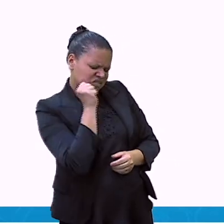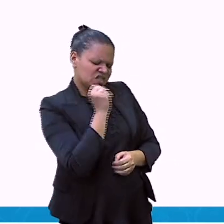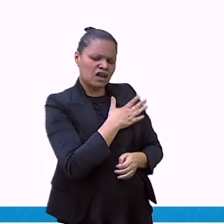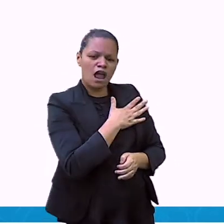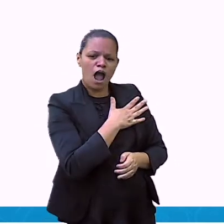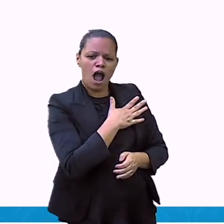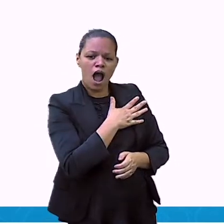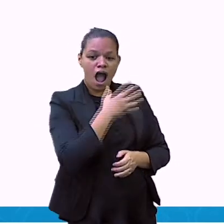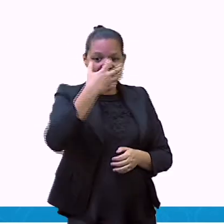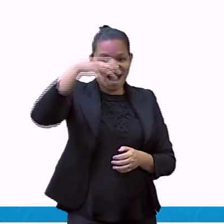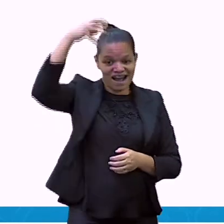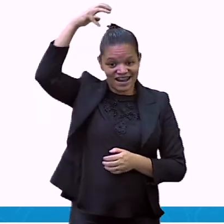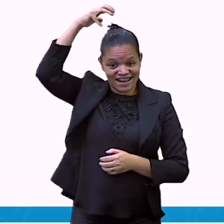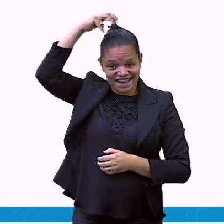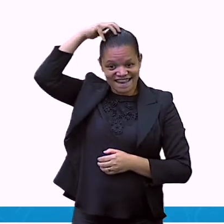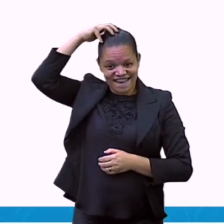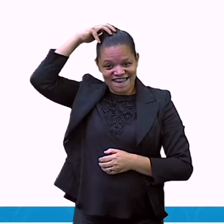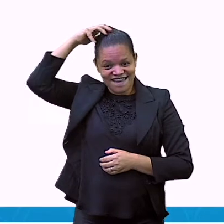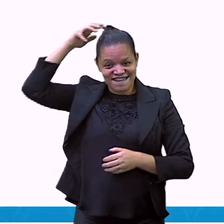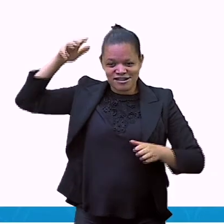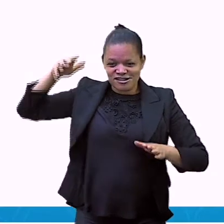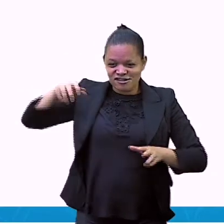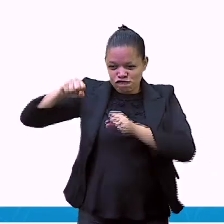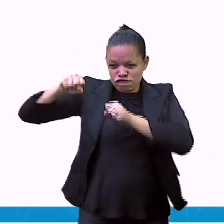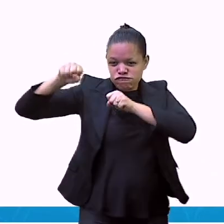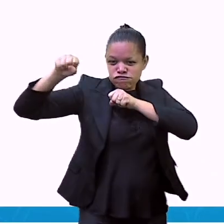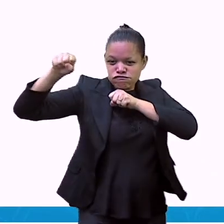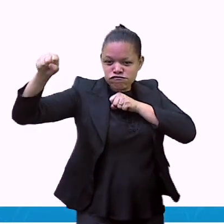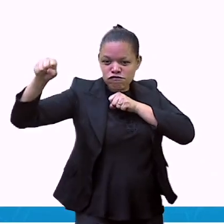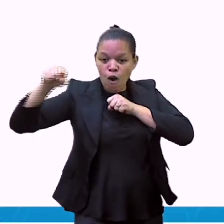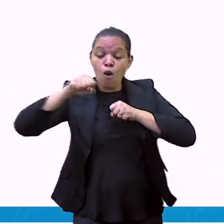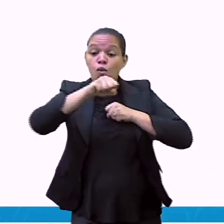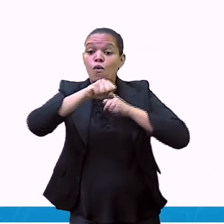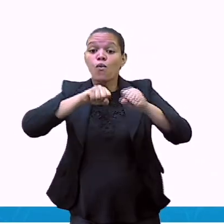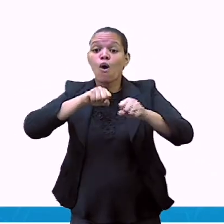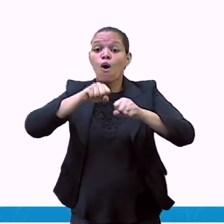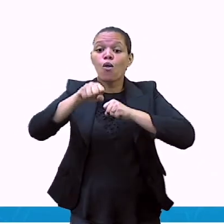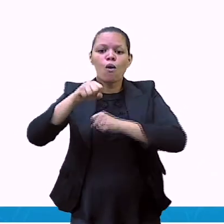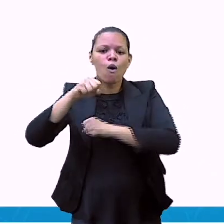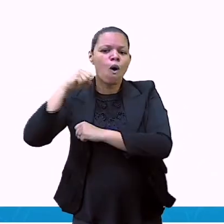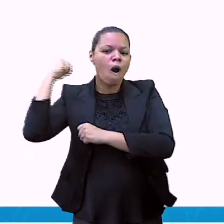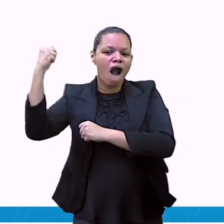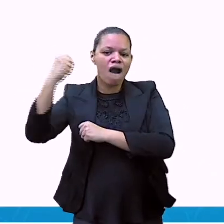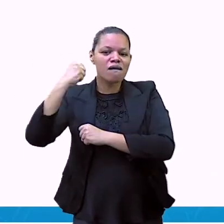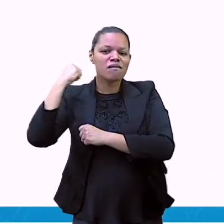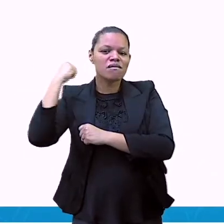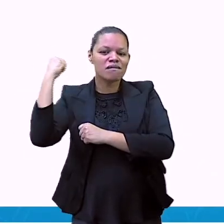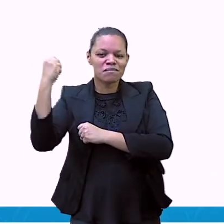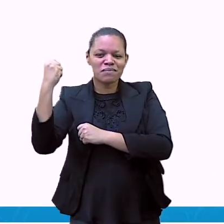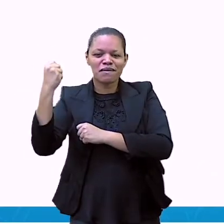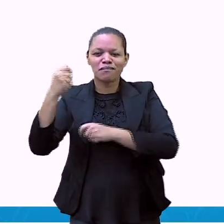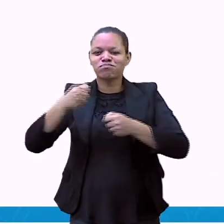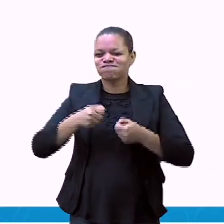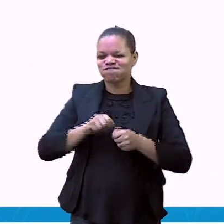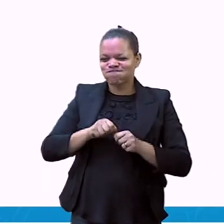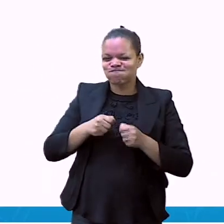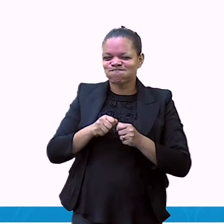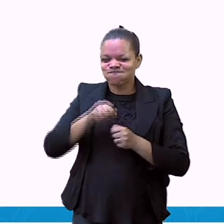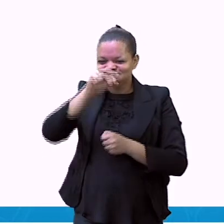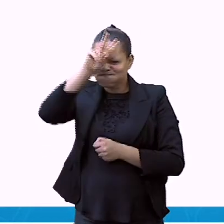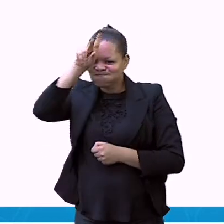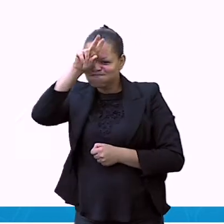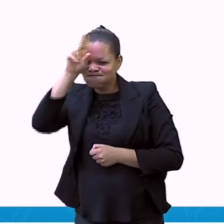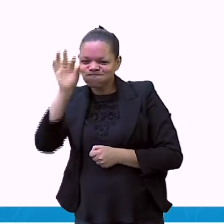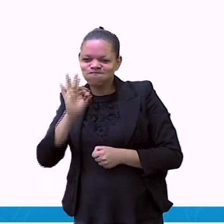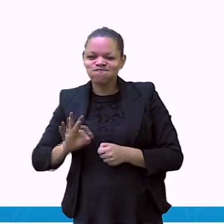malcriado, rei, voador, lutador, campeão, pulga,